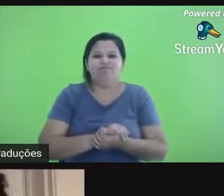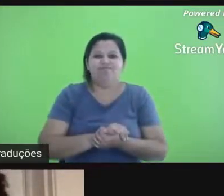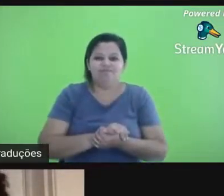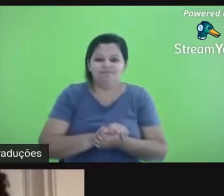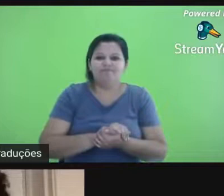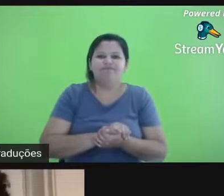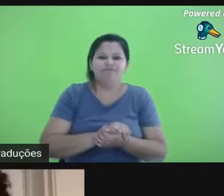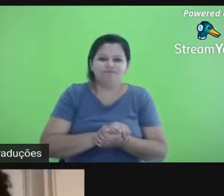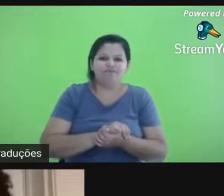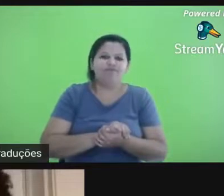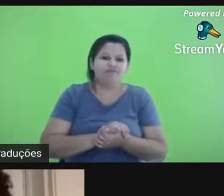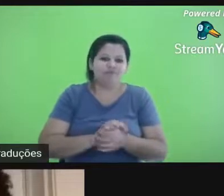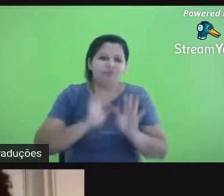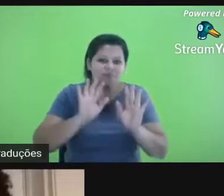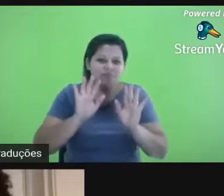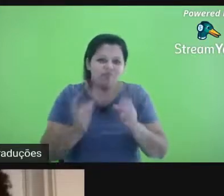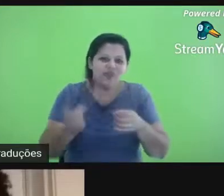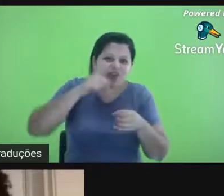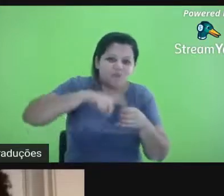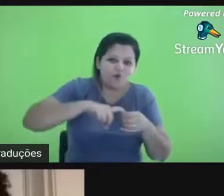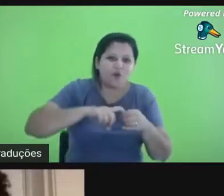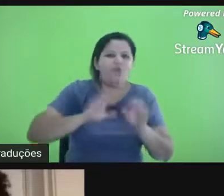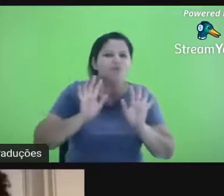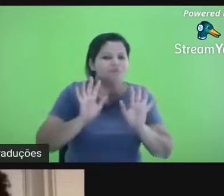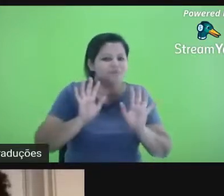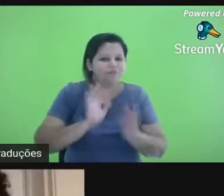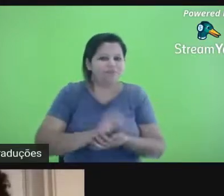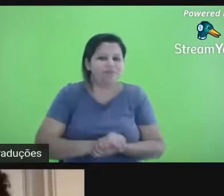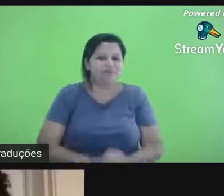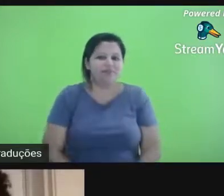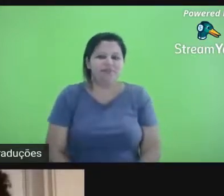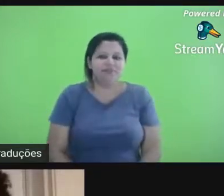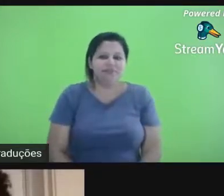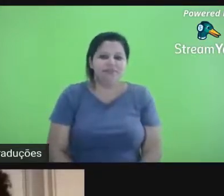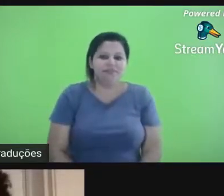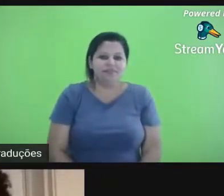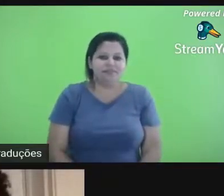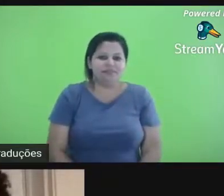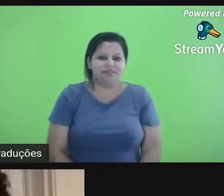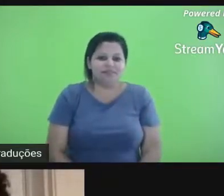Caiu. Caiu. Já ela volta. Já ela volta.